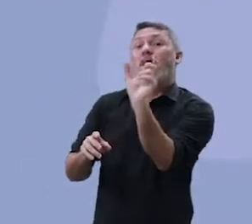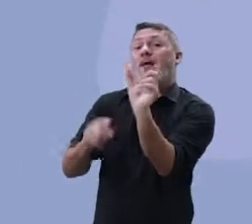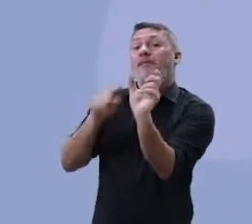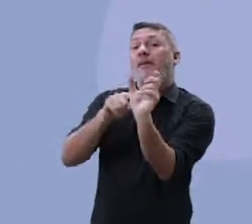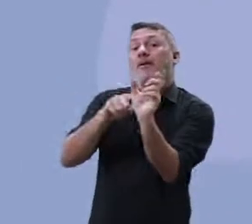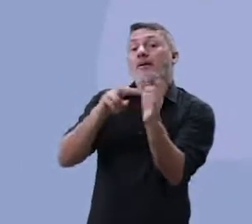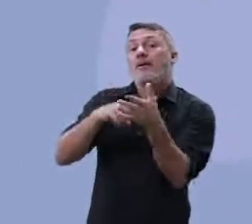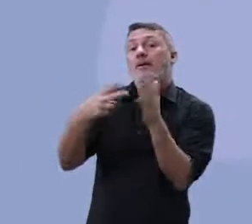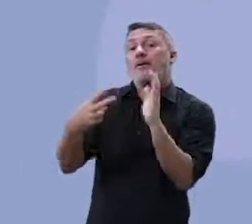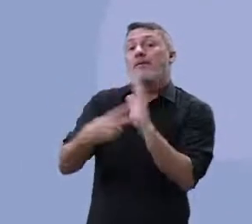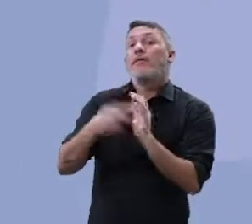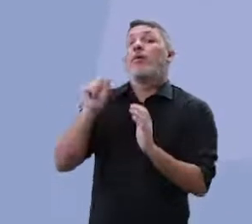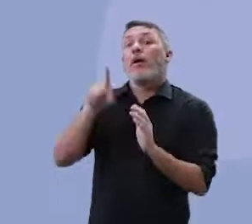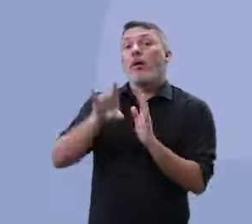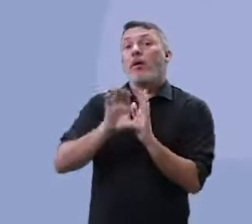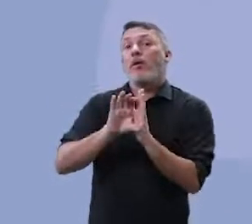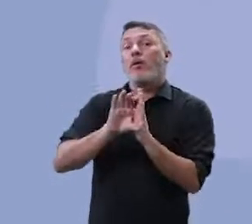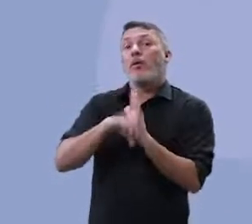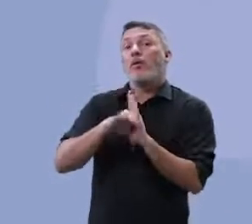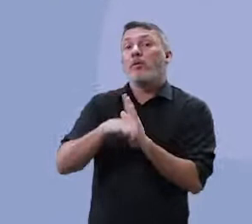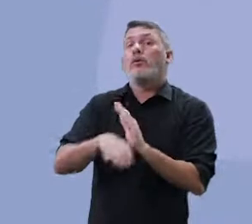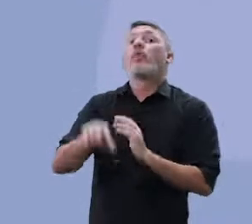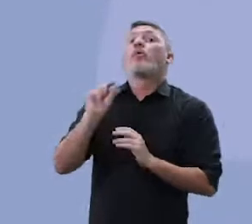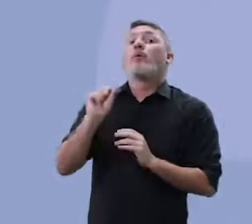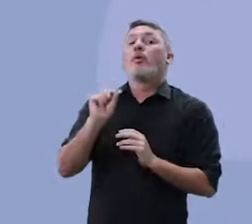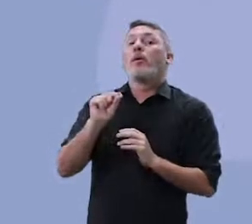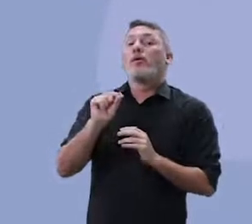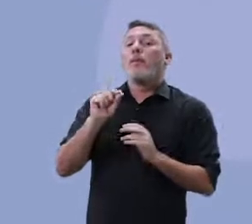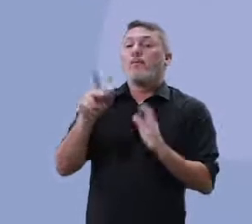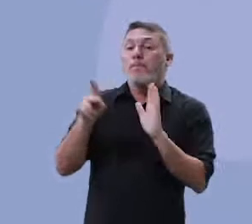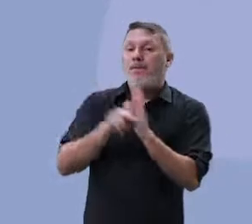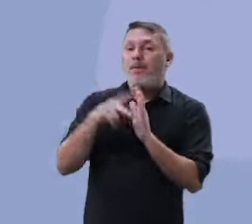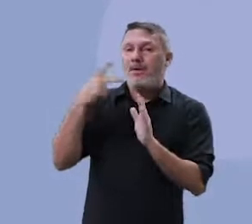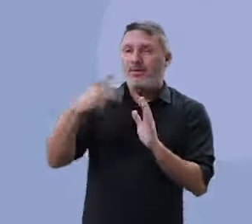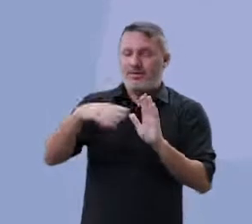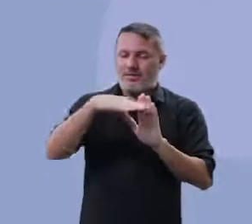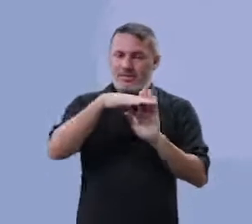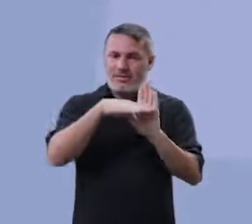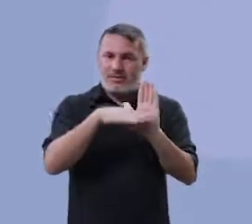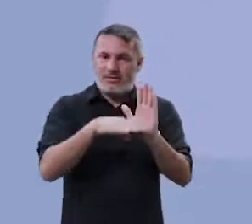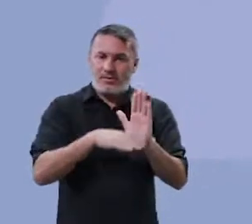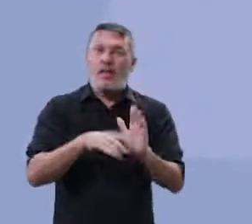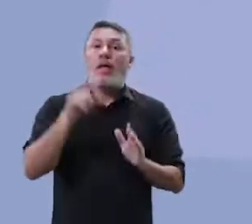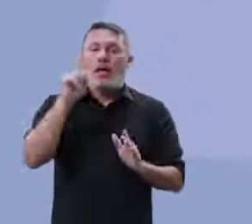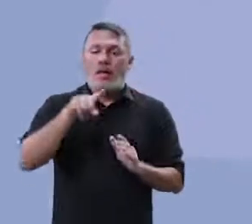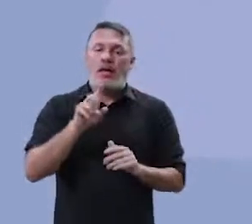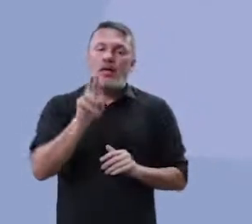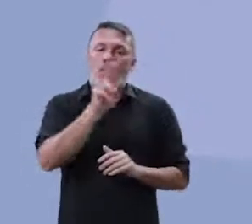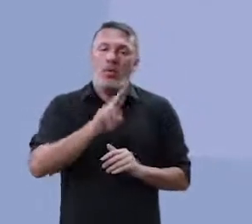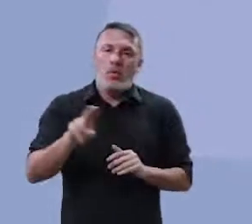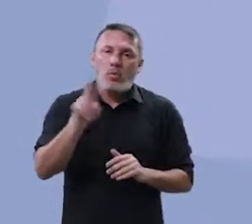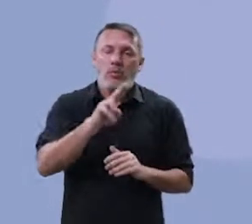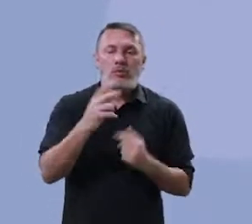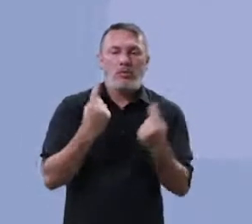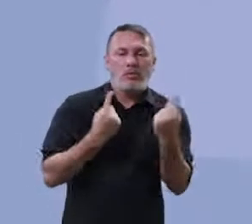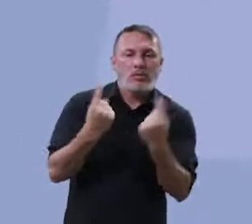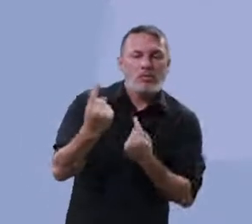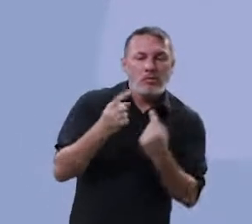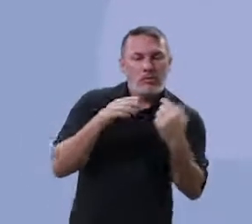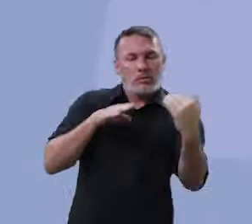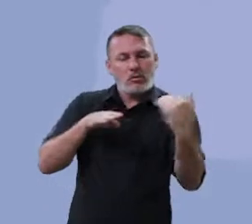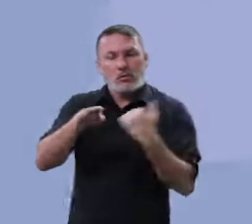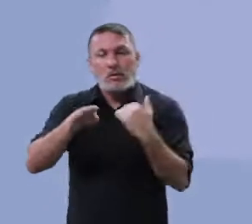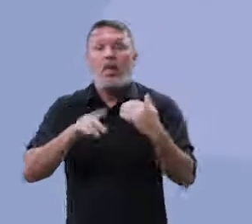o Código de Trânsito Brasileiro, ele tem como conceito de trânsito o quê? Considera-se trânsito a utilização das vias